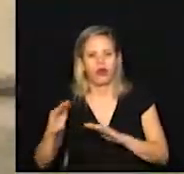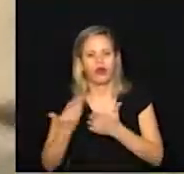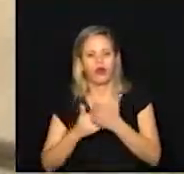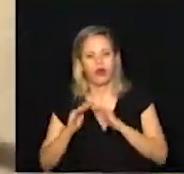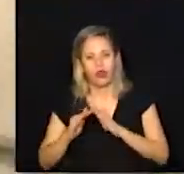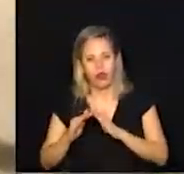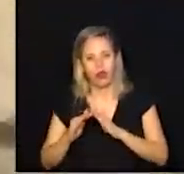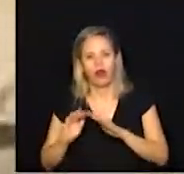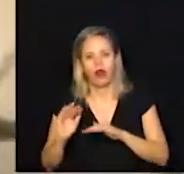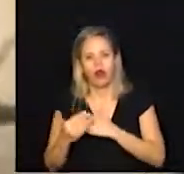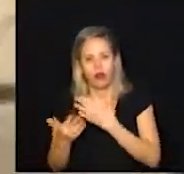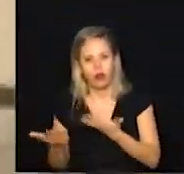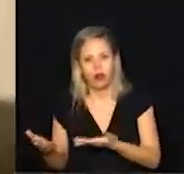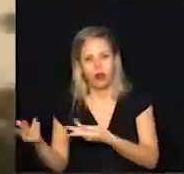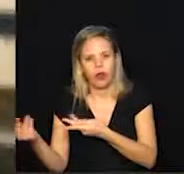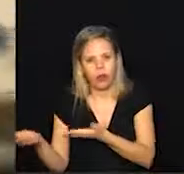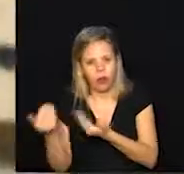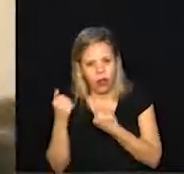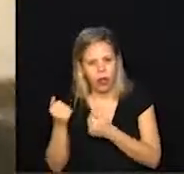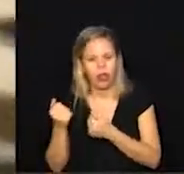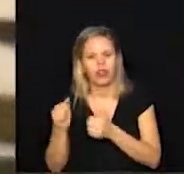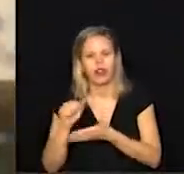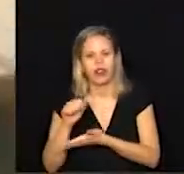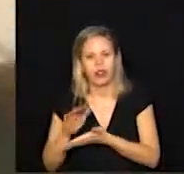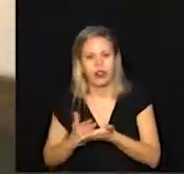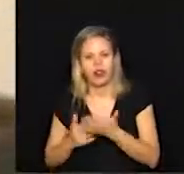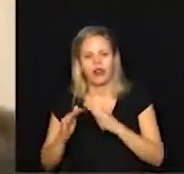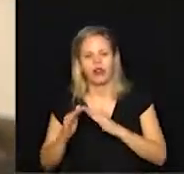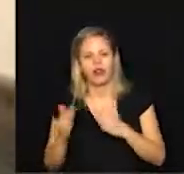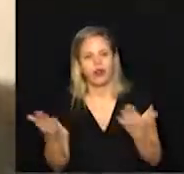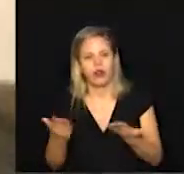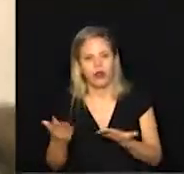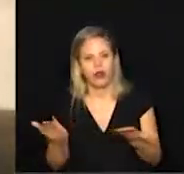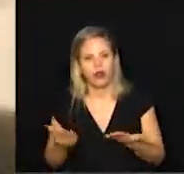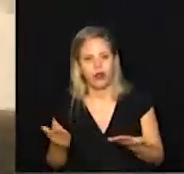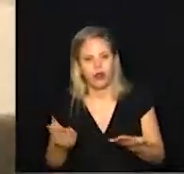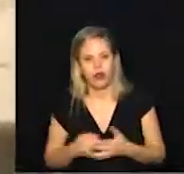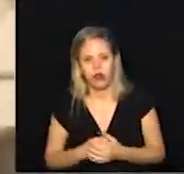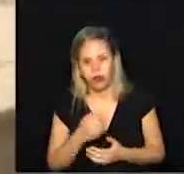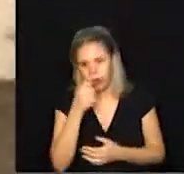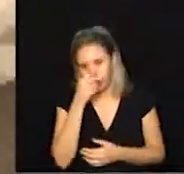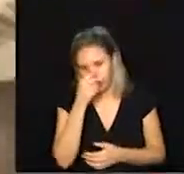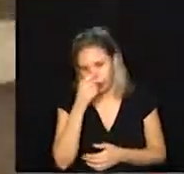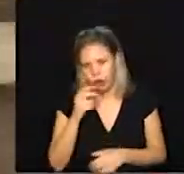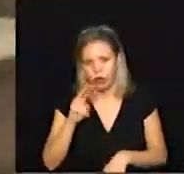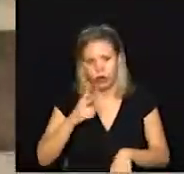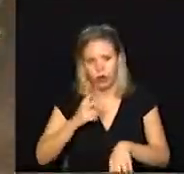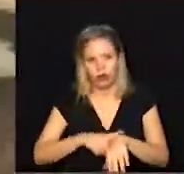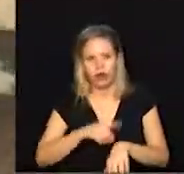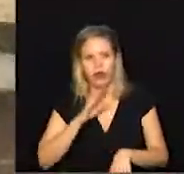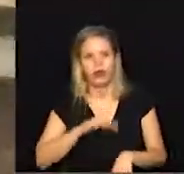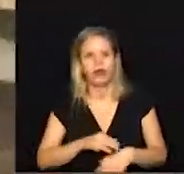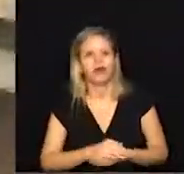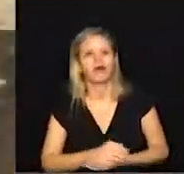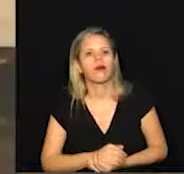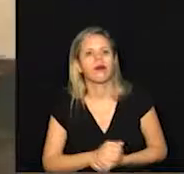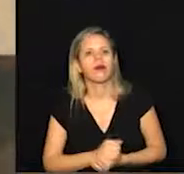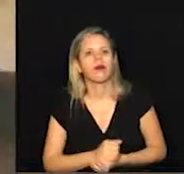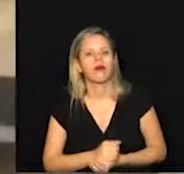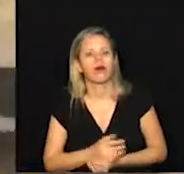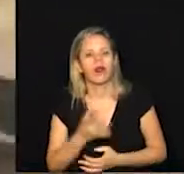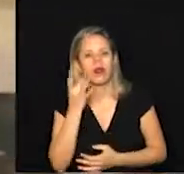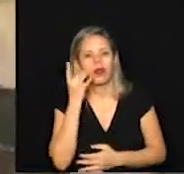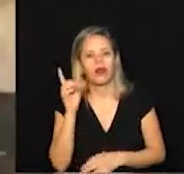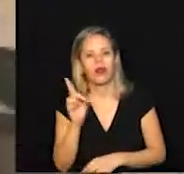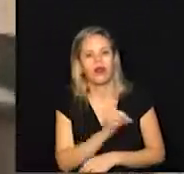Tadeu, tragam suas atividades à escola hoje, às 14 horas.